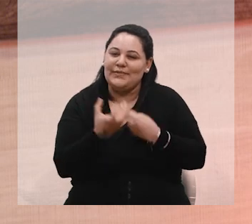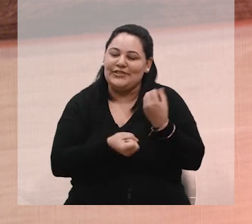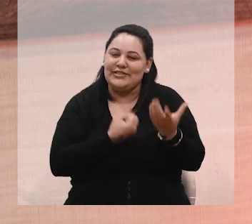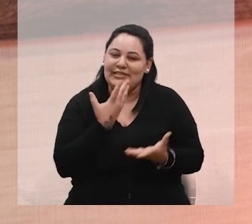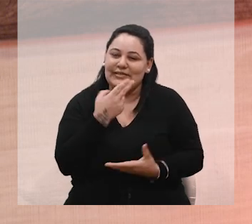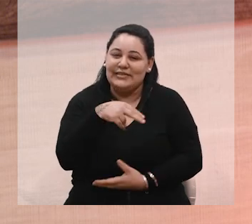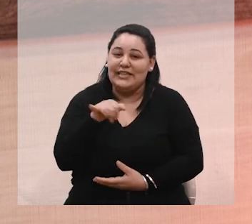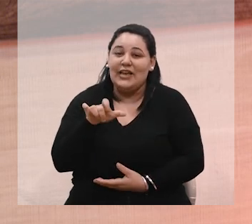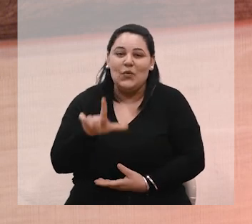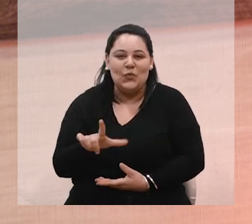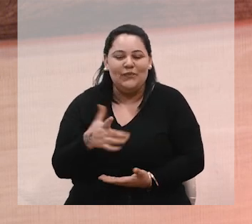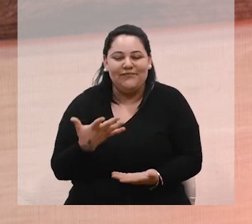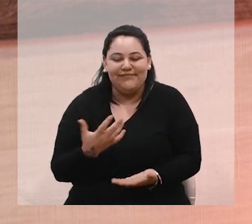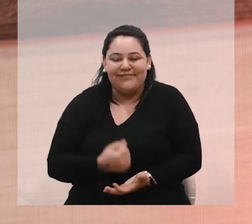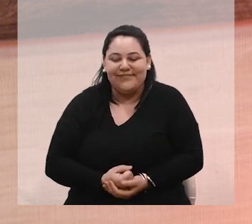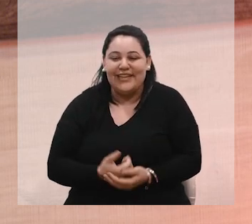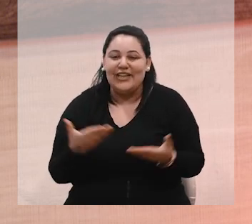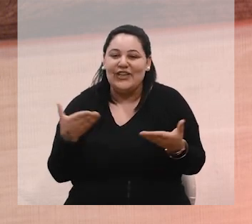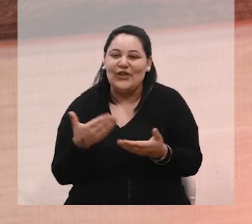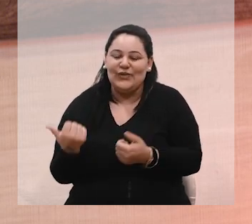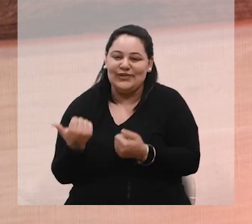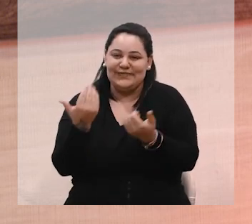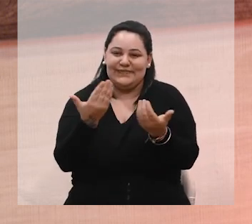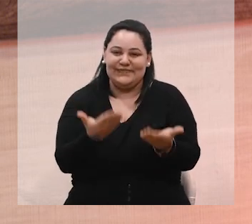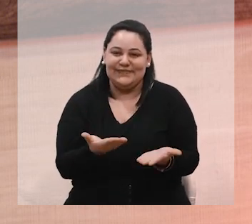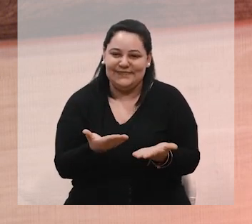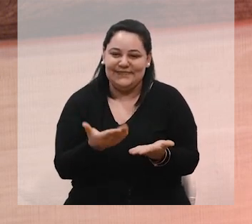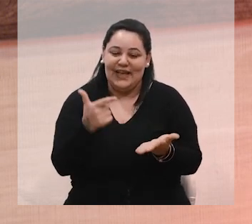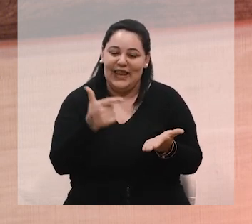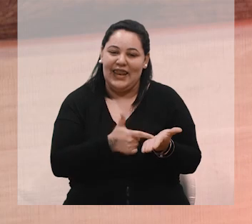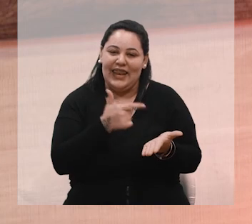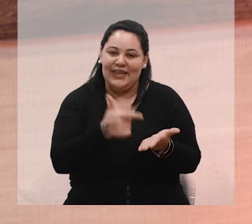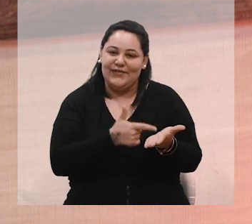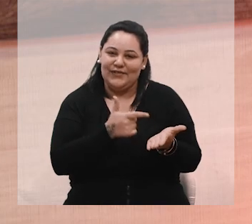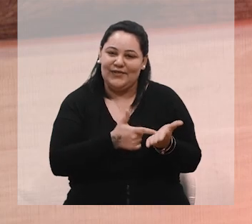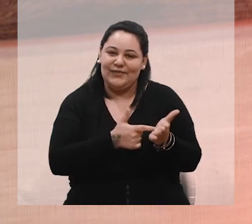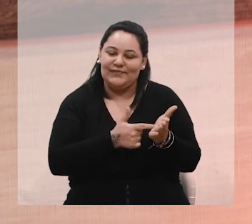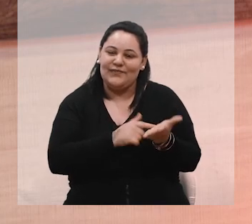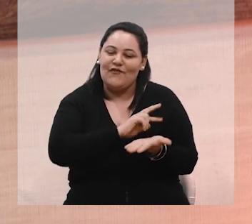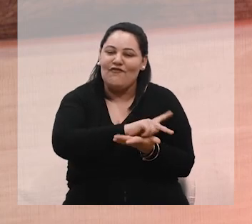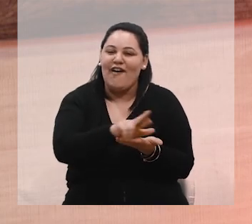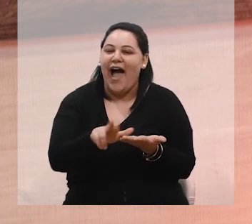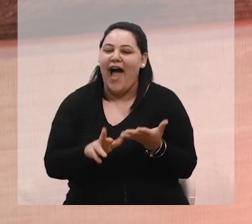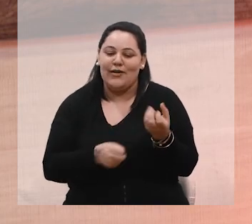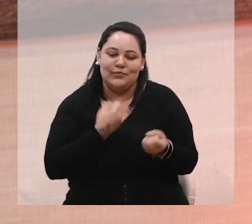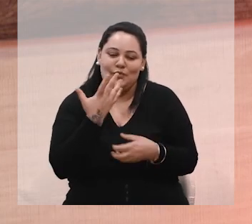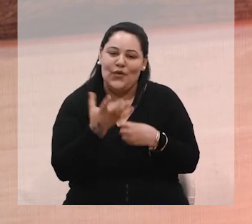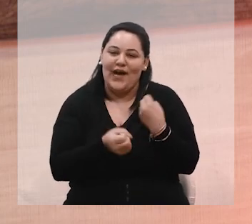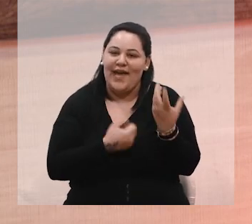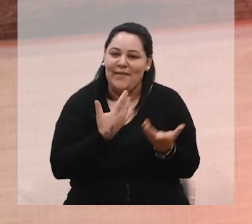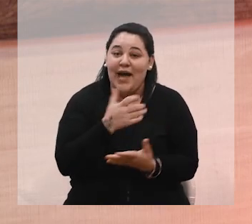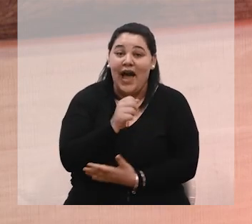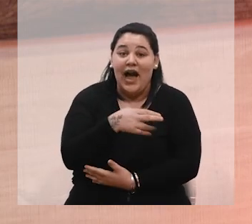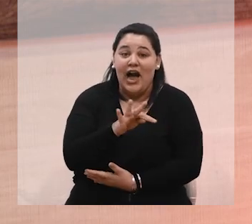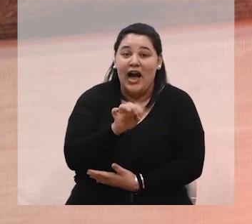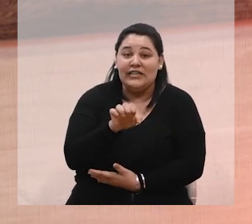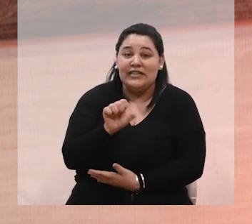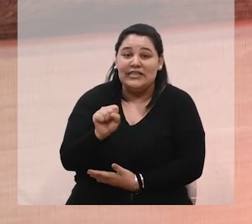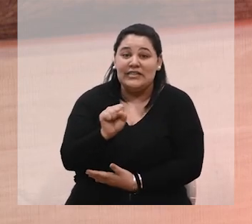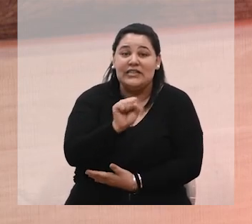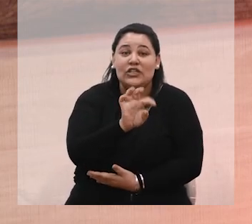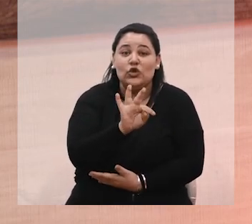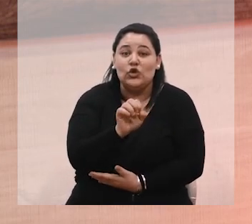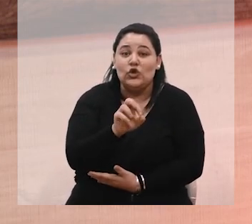poetisa Nil Kremer, que nos brindou aqui com a coletânea poética Antes que o Torpor Vença,